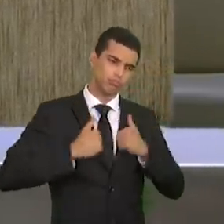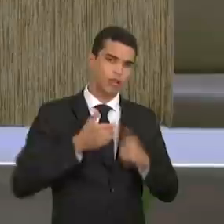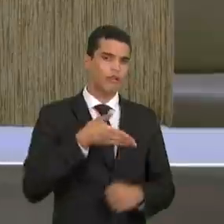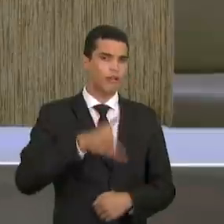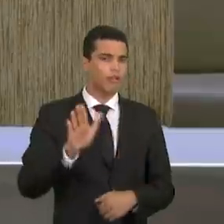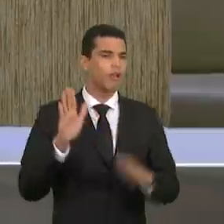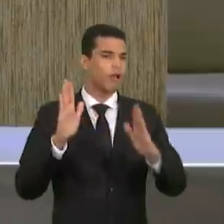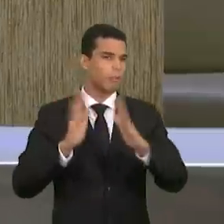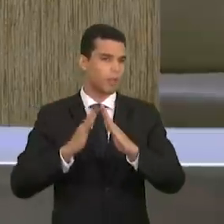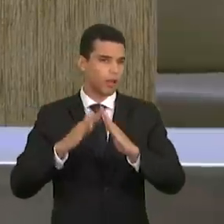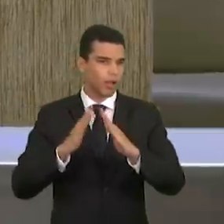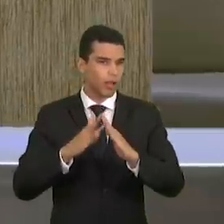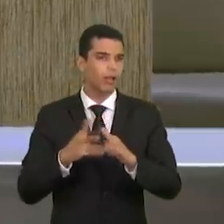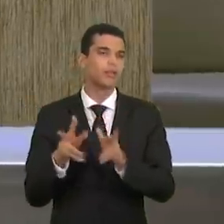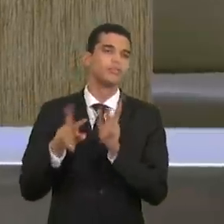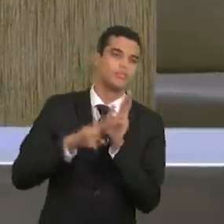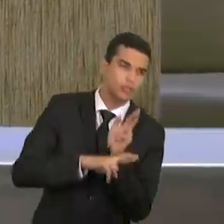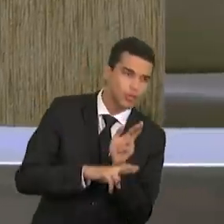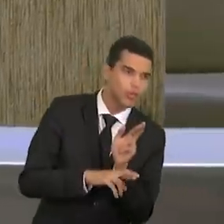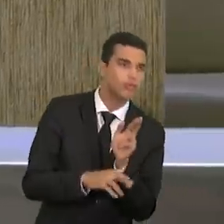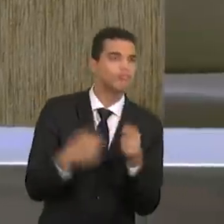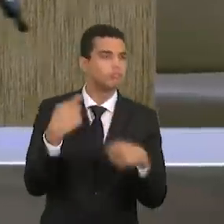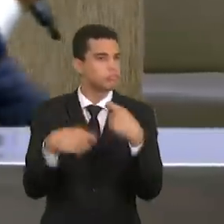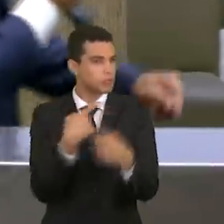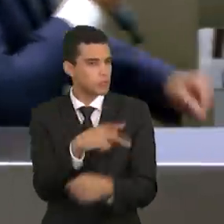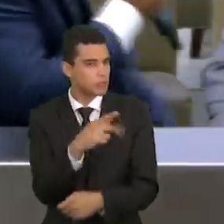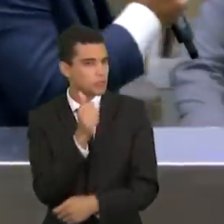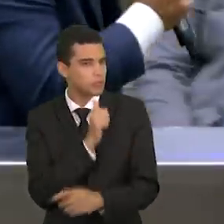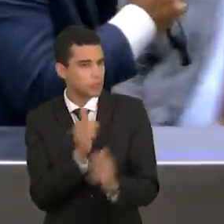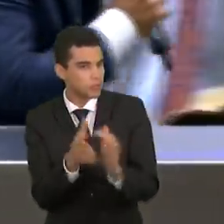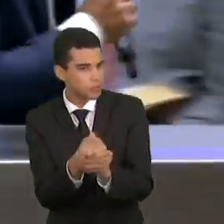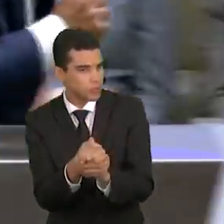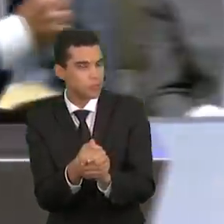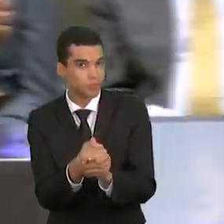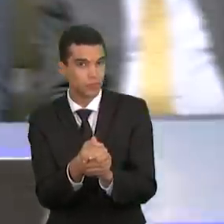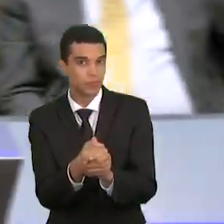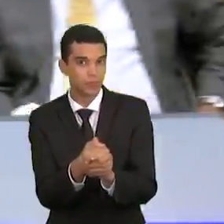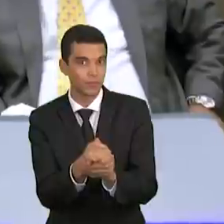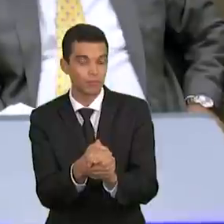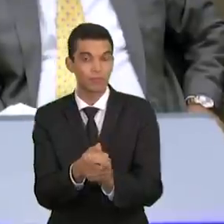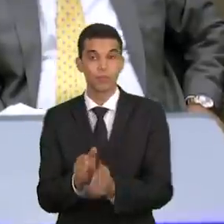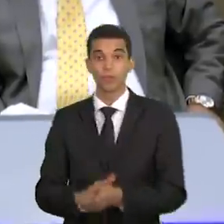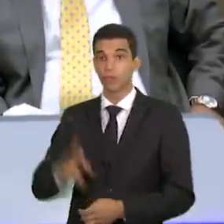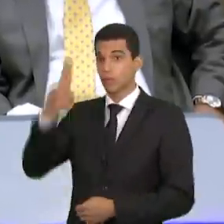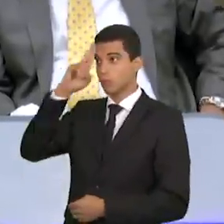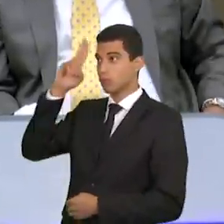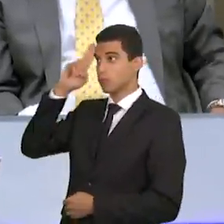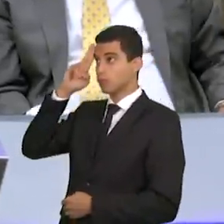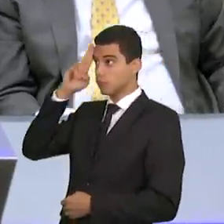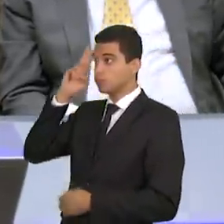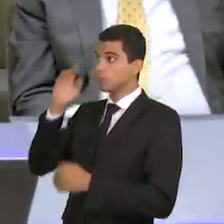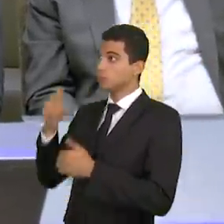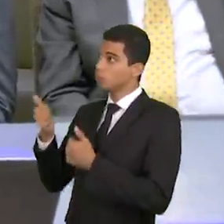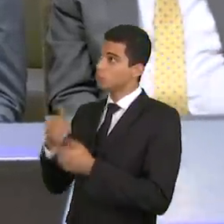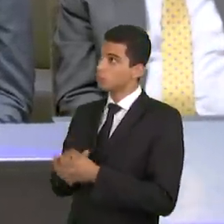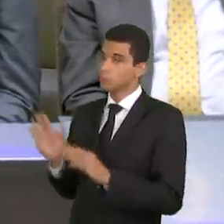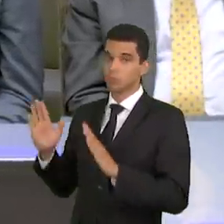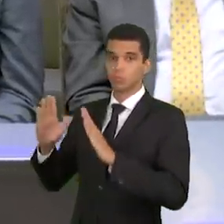Urias saiu do palácio e de repente chega a notícia aos ouvidos do rei: Urias não foi para